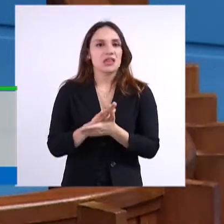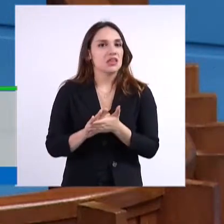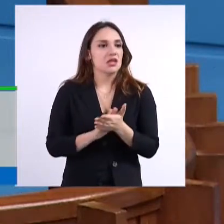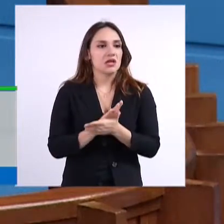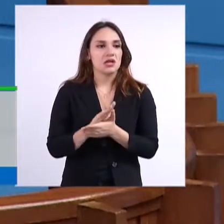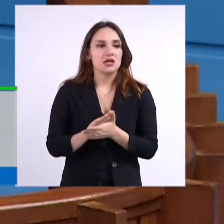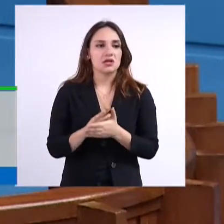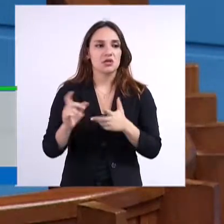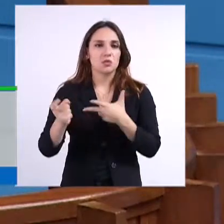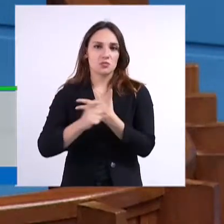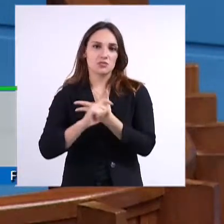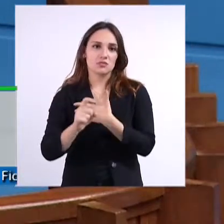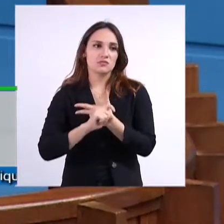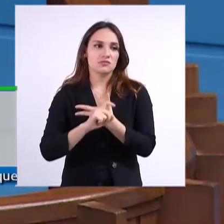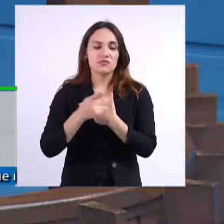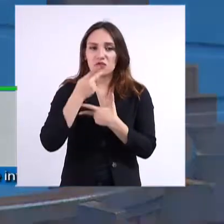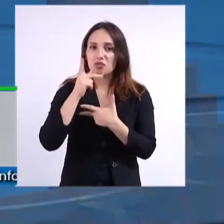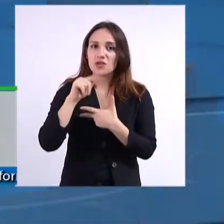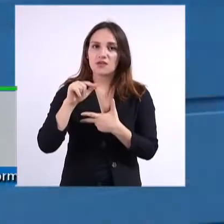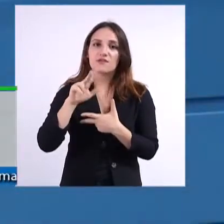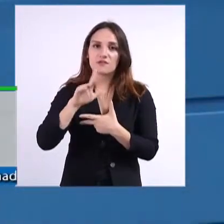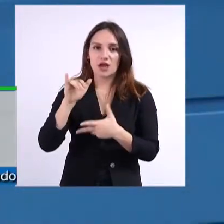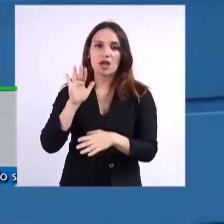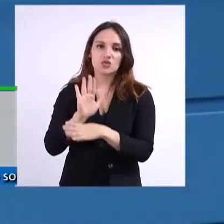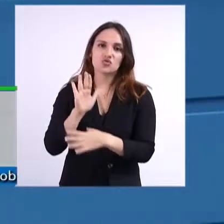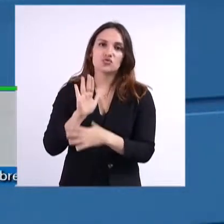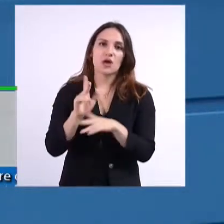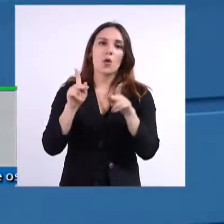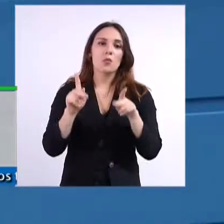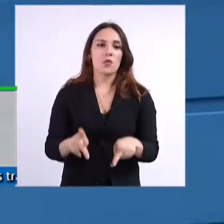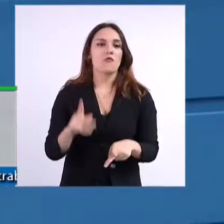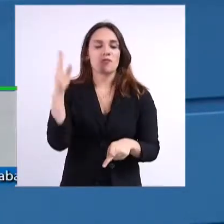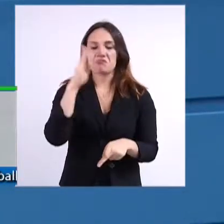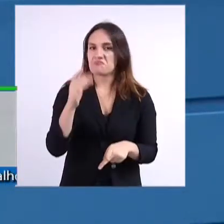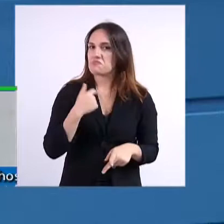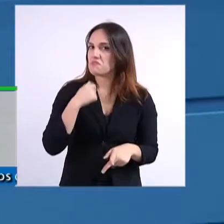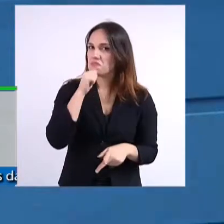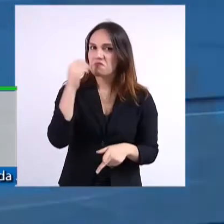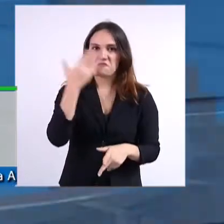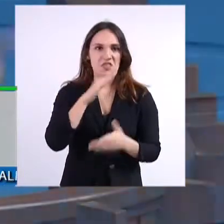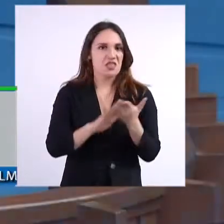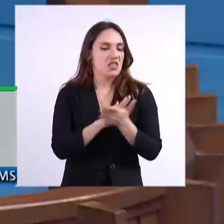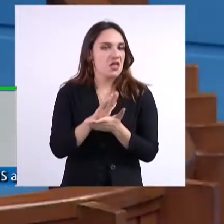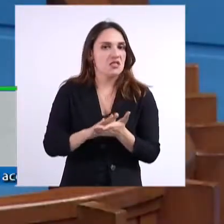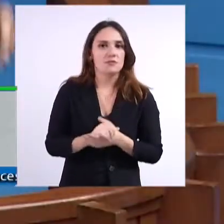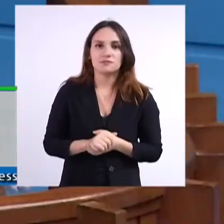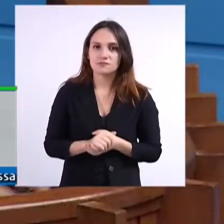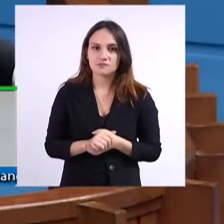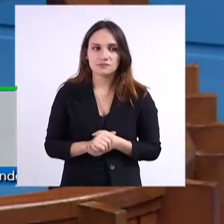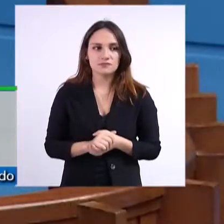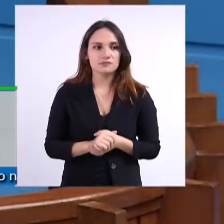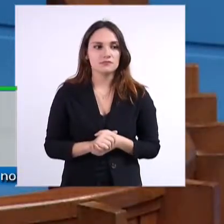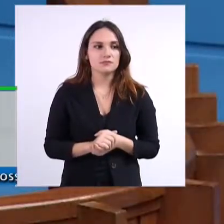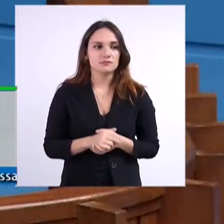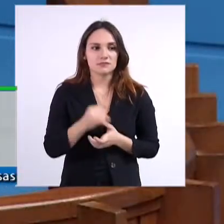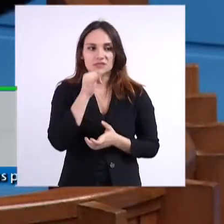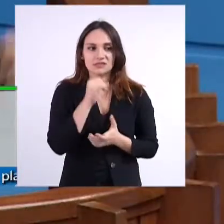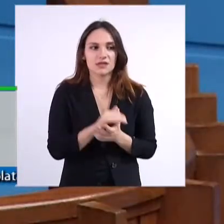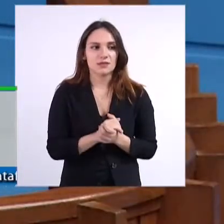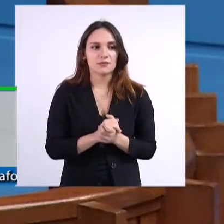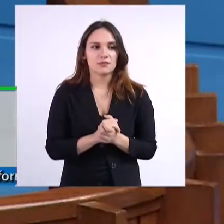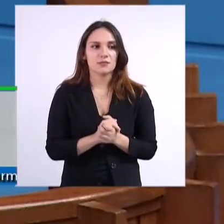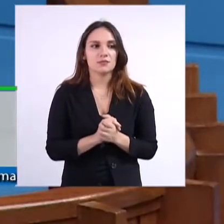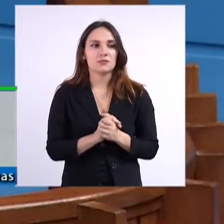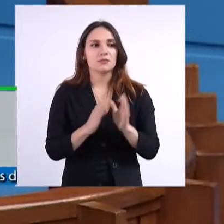viesse, deputado Pedro Kemp, para resolver o problema do povo brasileiro. Não vi. Quando a proposta do Executivo é igual aqui, PDV para